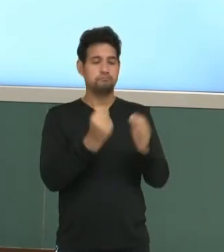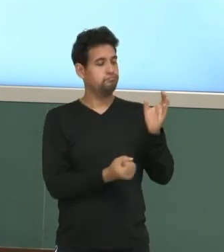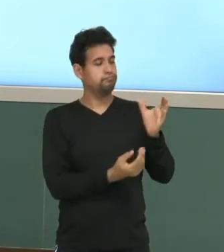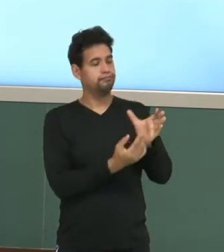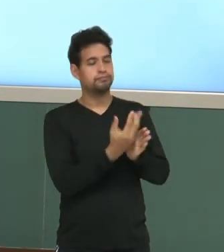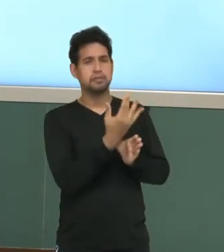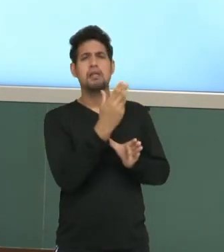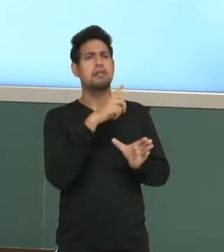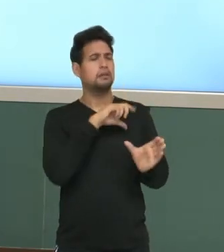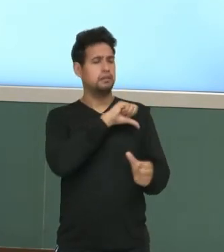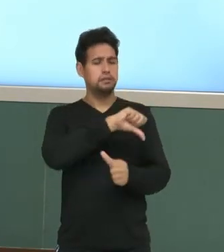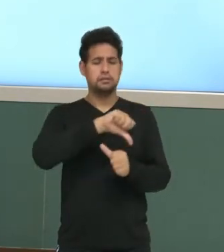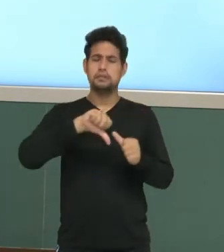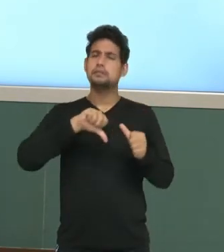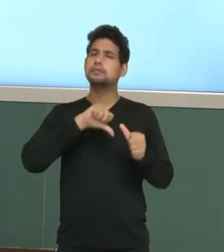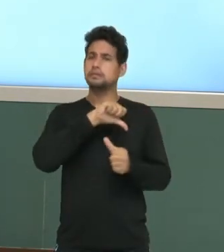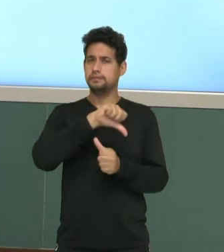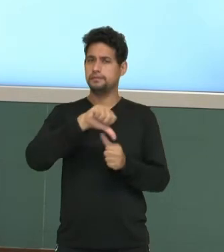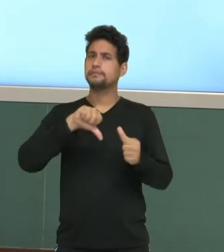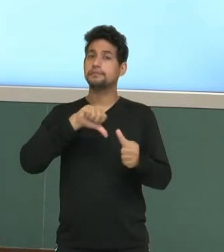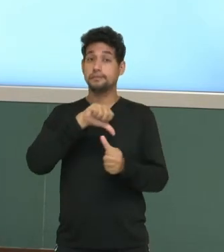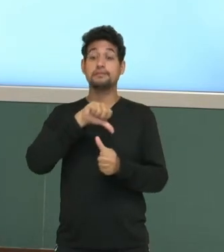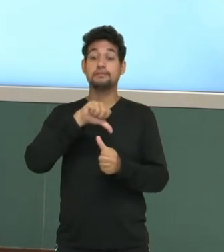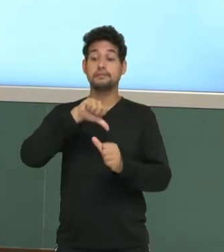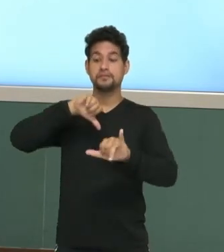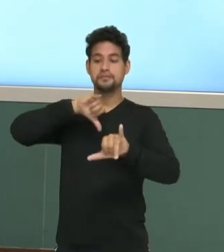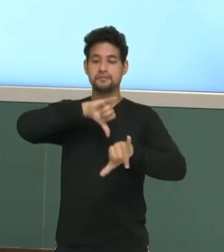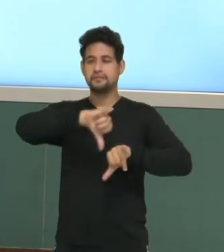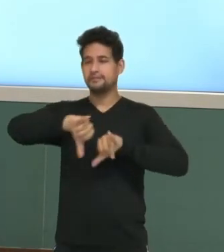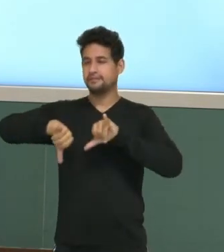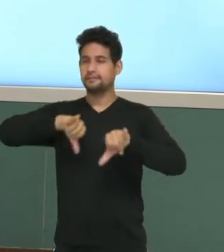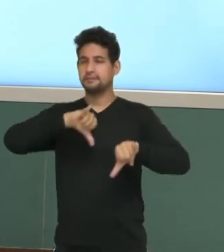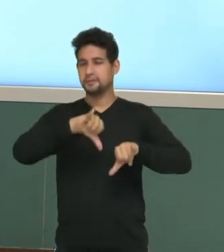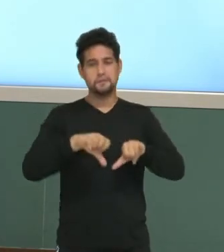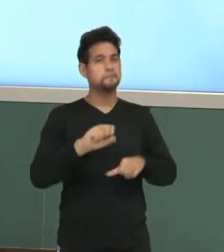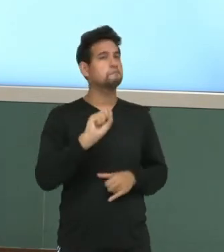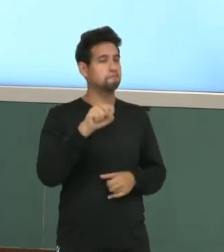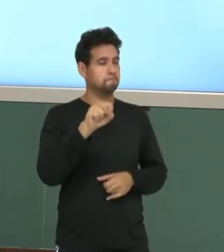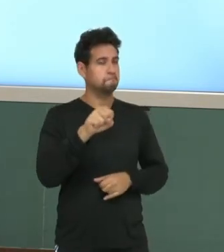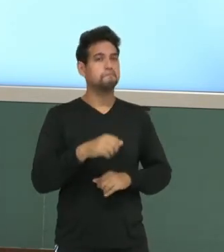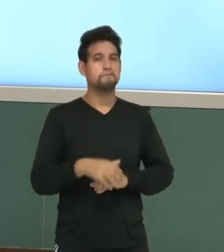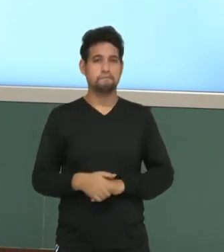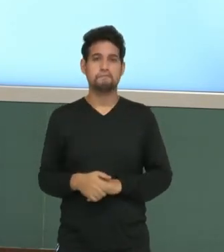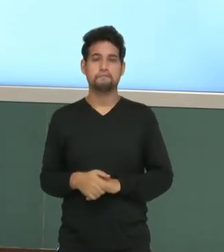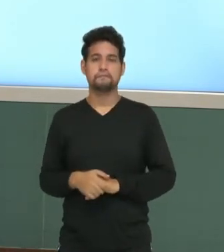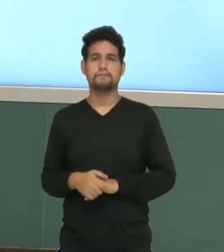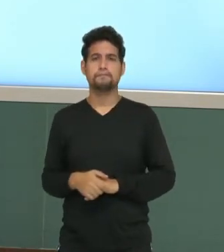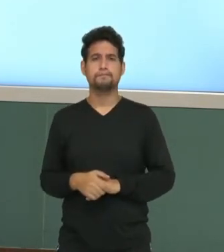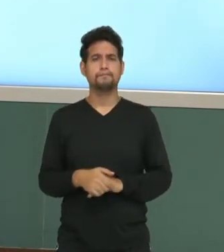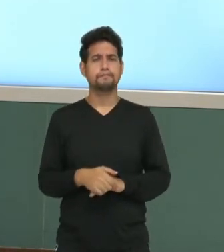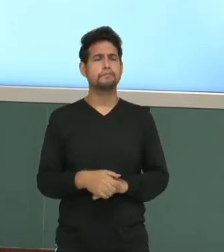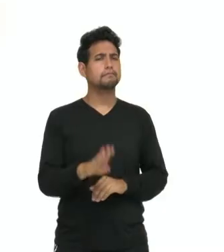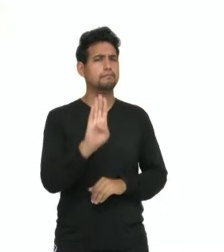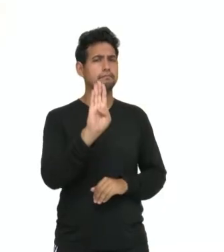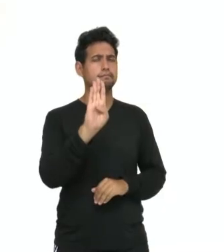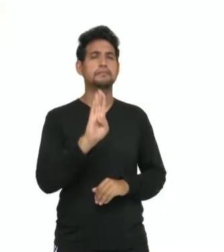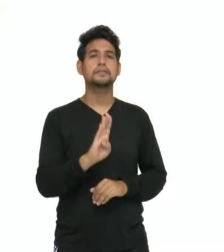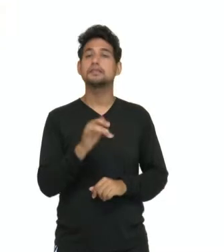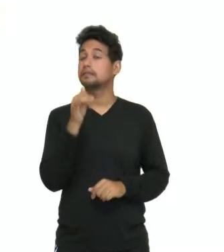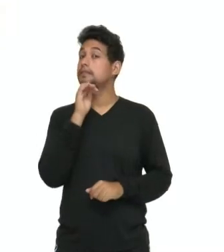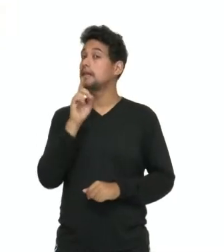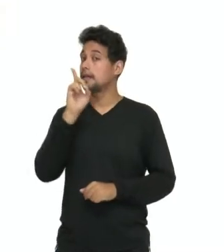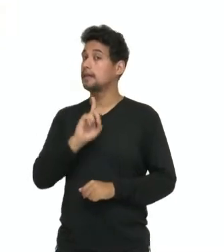uma mudança, tem uma transformação química na composição desse comprimido. Na letra B, o sorvete